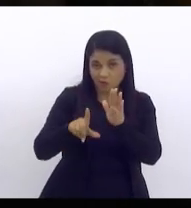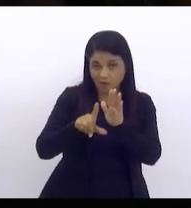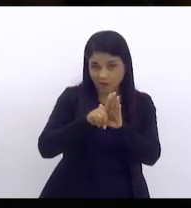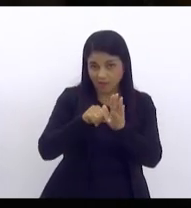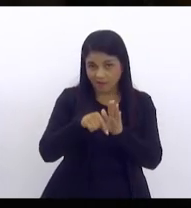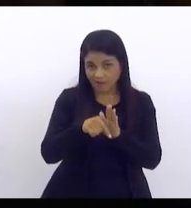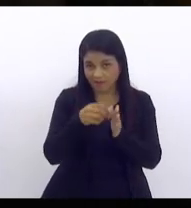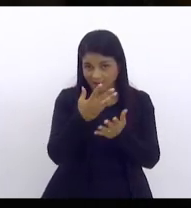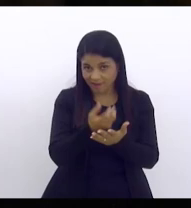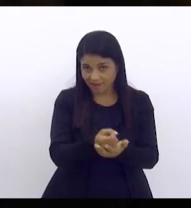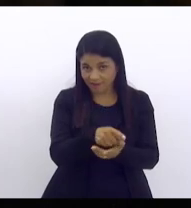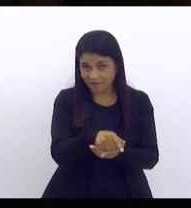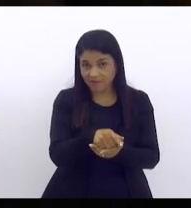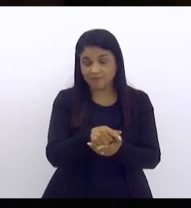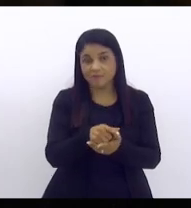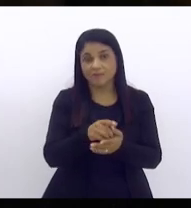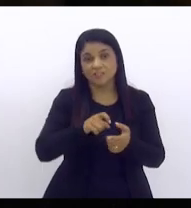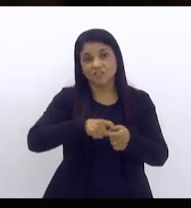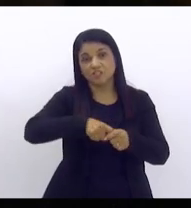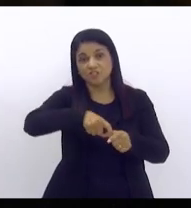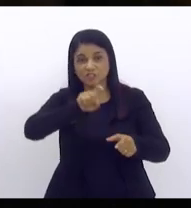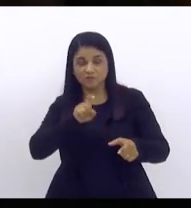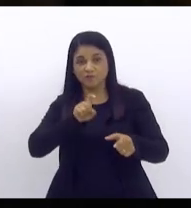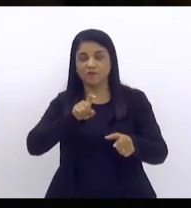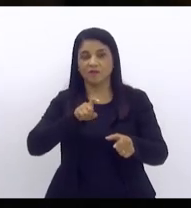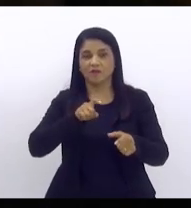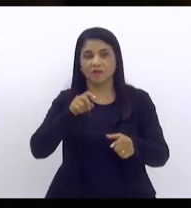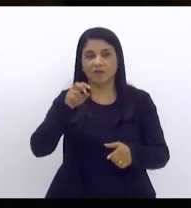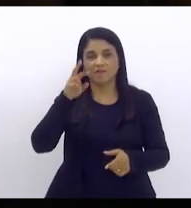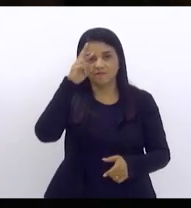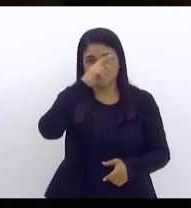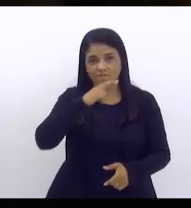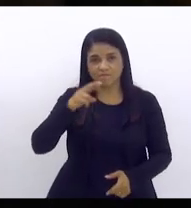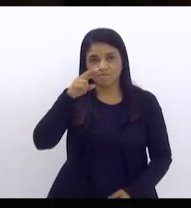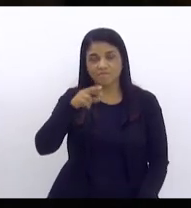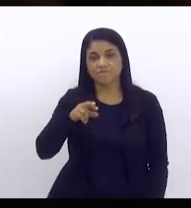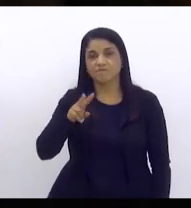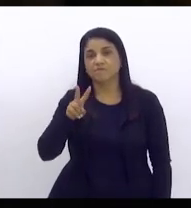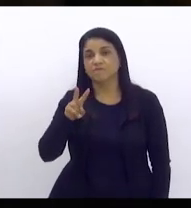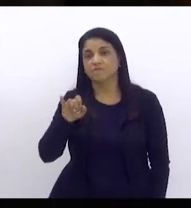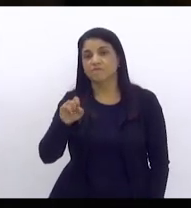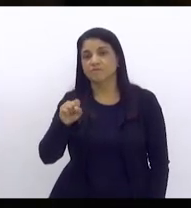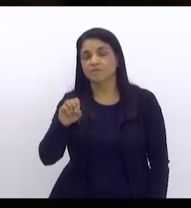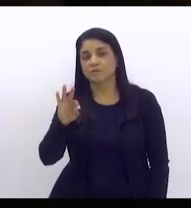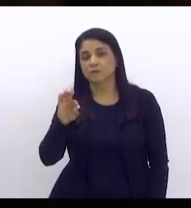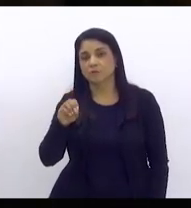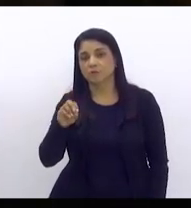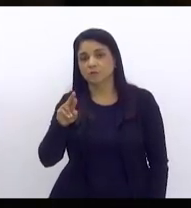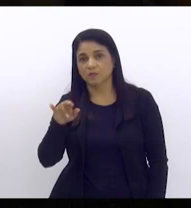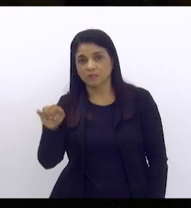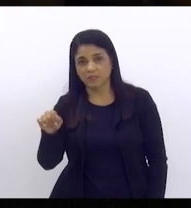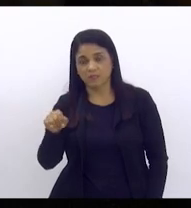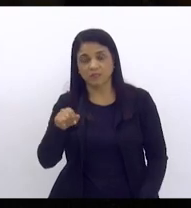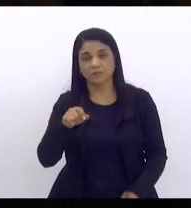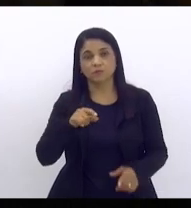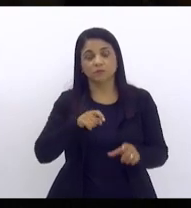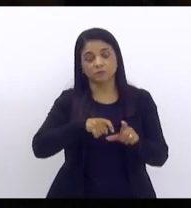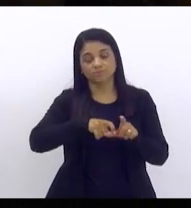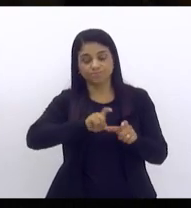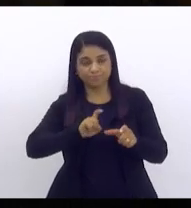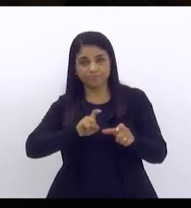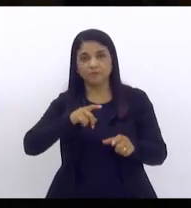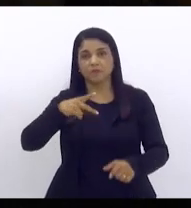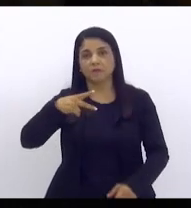desvincular a vistoria do pagamento do IPVA. Porque argumentava à